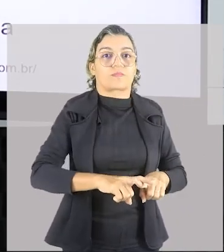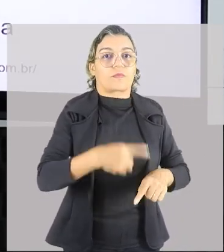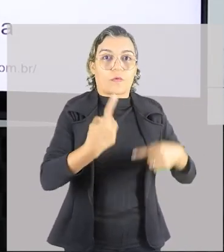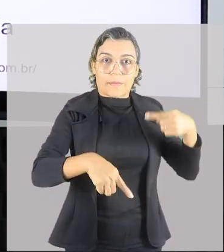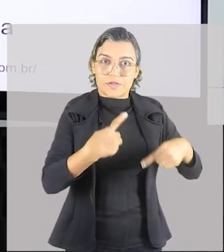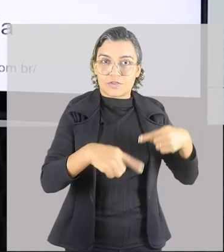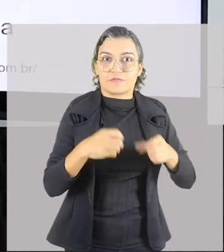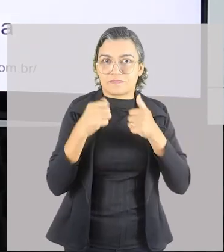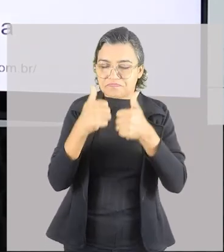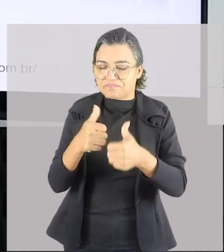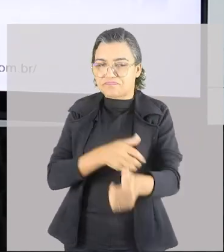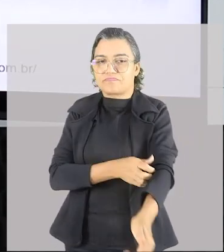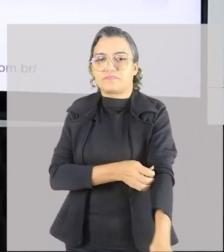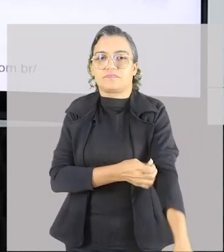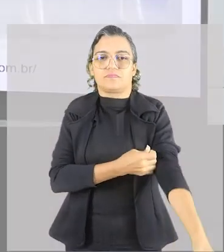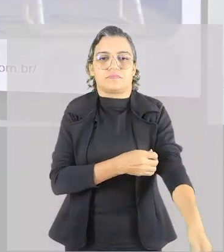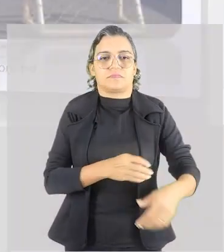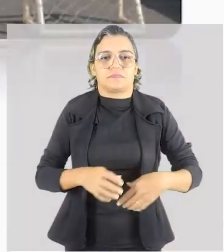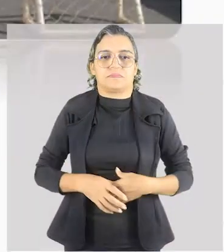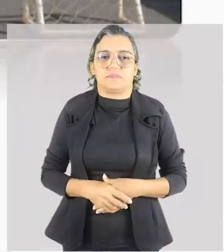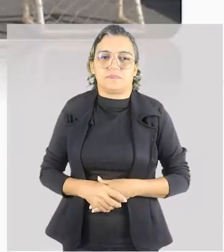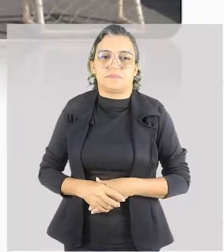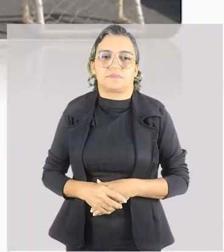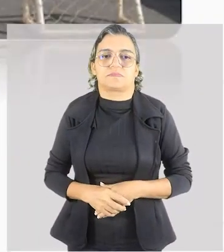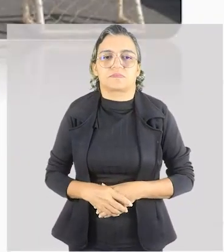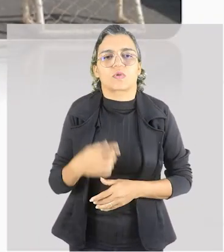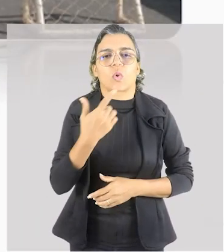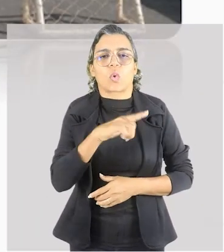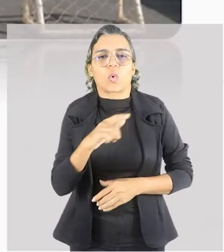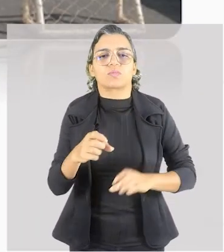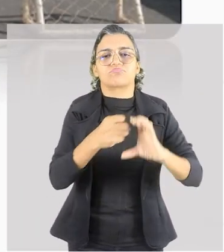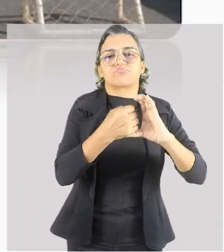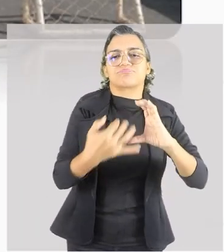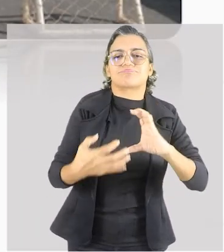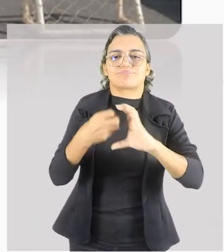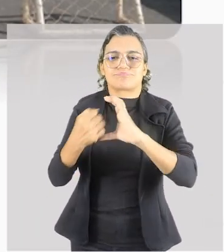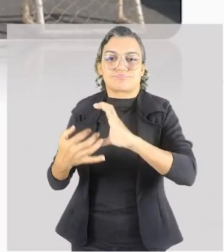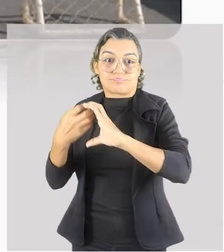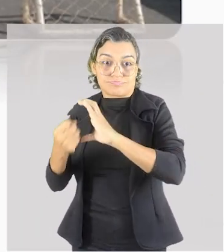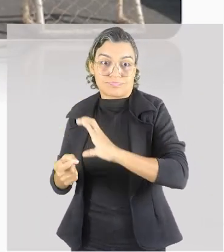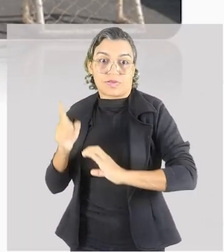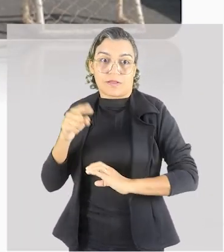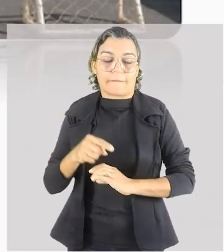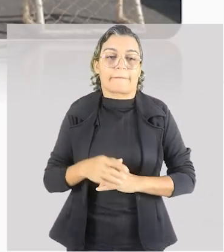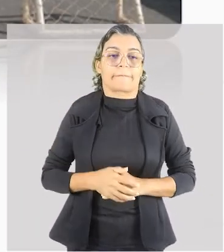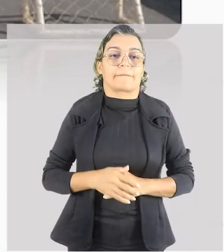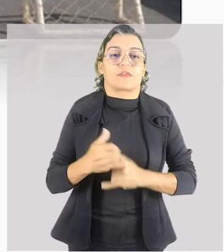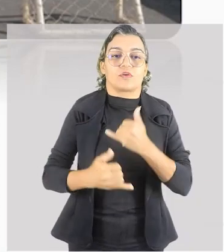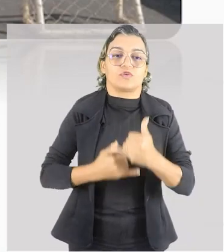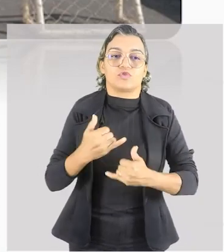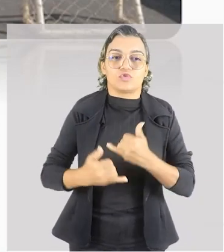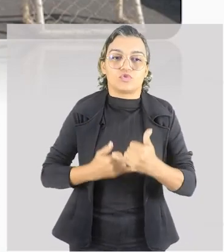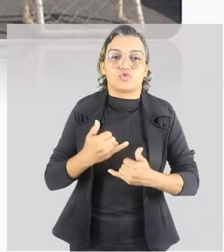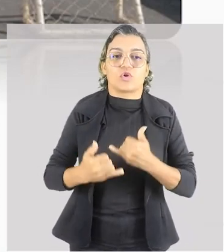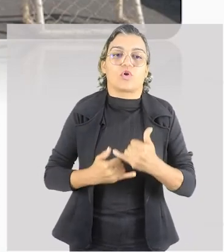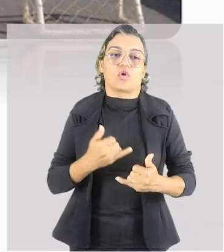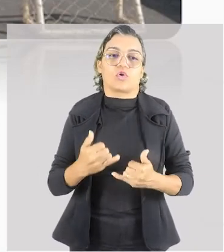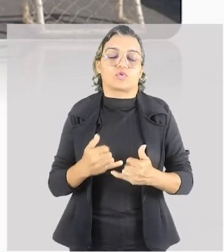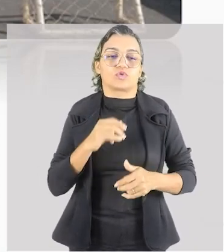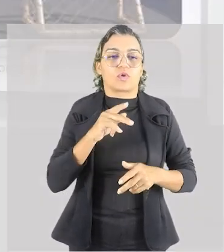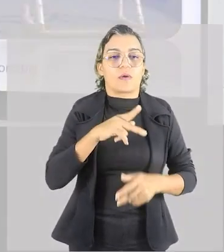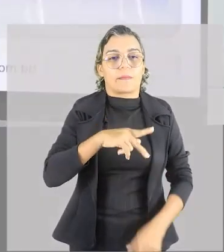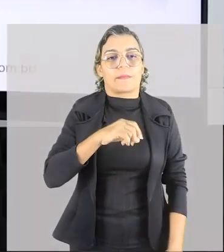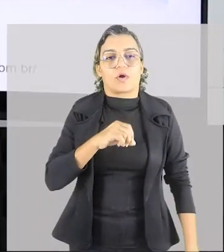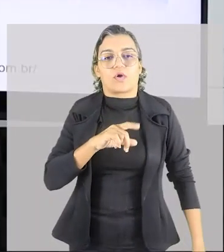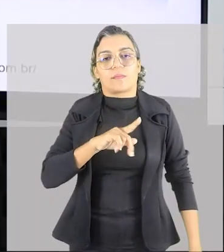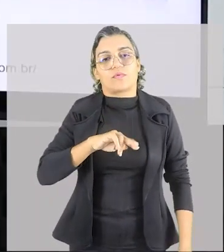natureza. Fechado? E aí, outras classificações dos jogos são em jogos populares, jogos de salão e